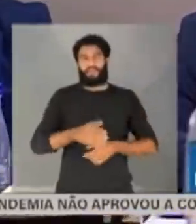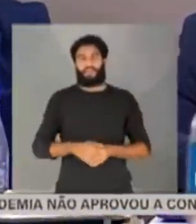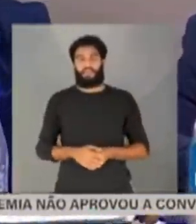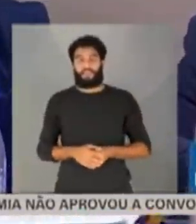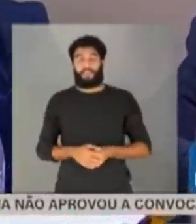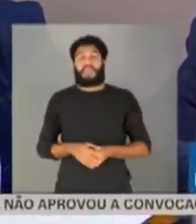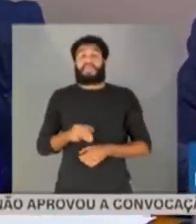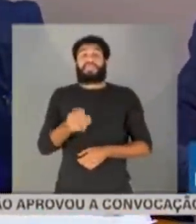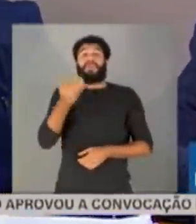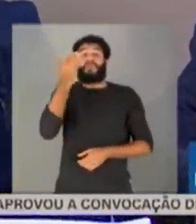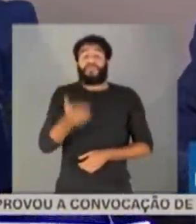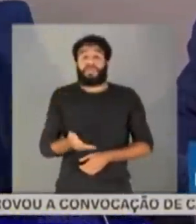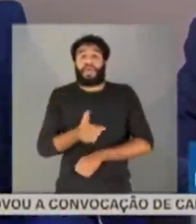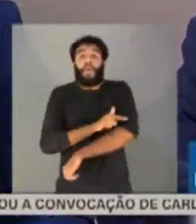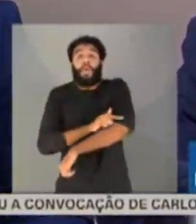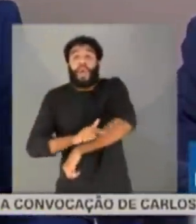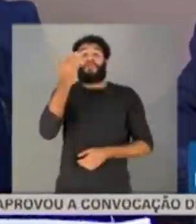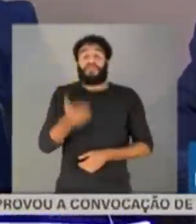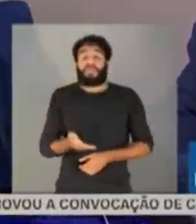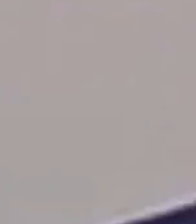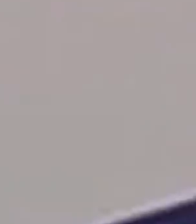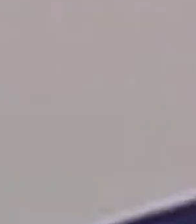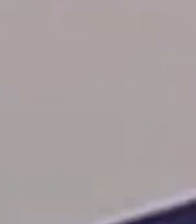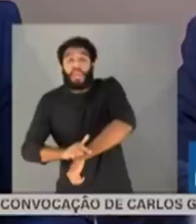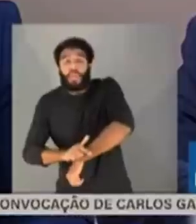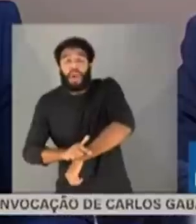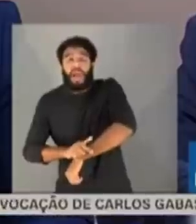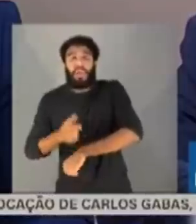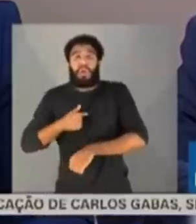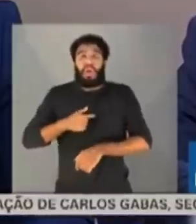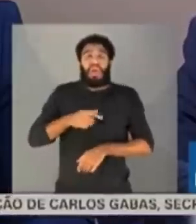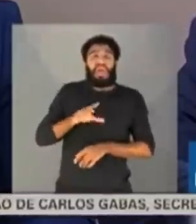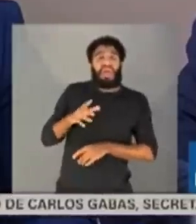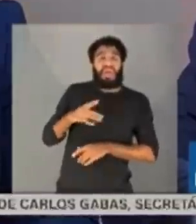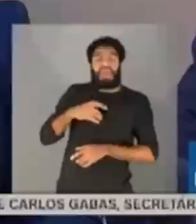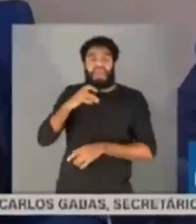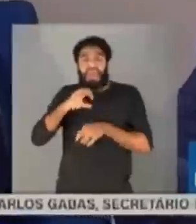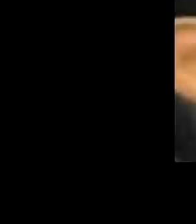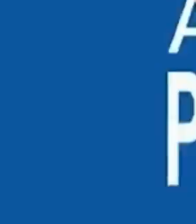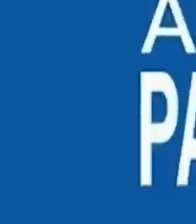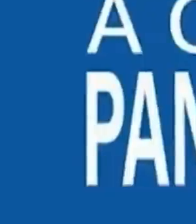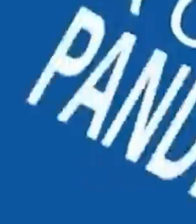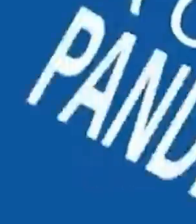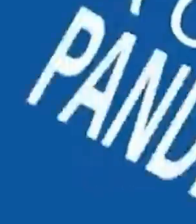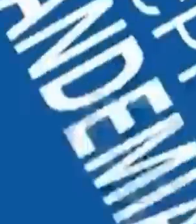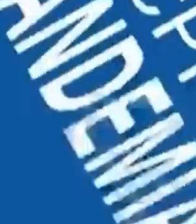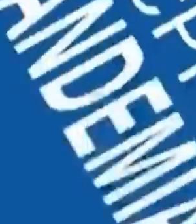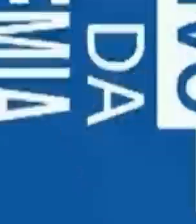o fosse um pouquinho mais educado, e menos mimado, e menos amado, o senhor teria respeito para o eu falar.